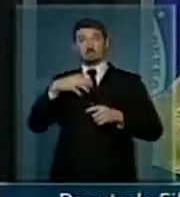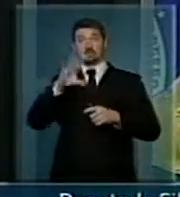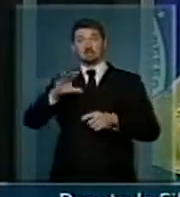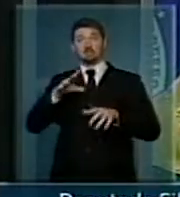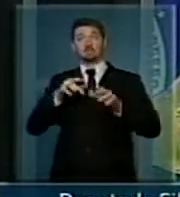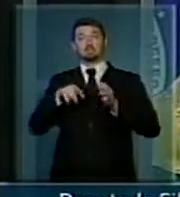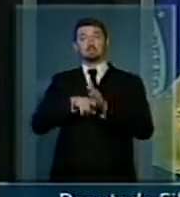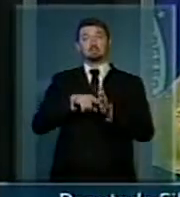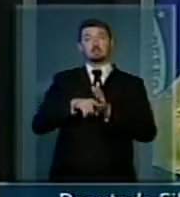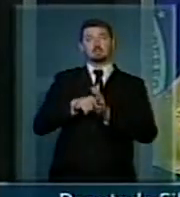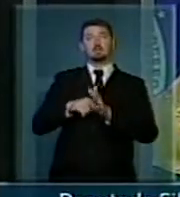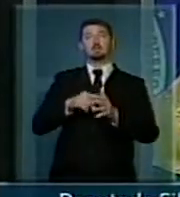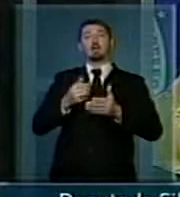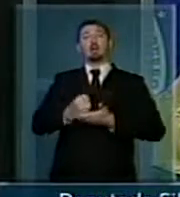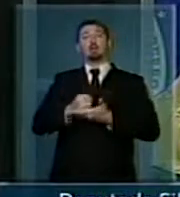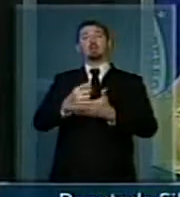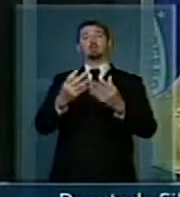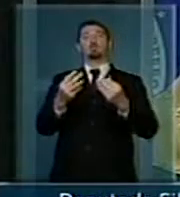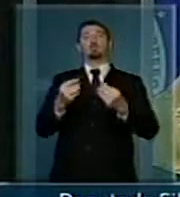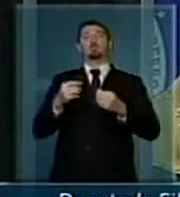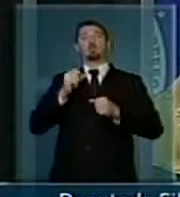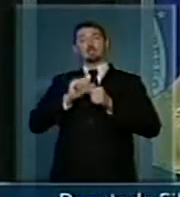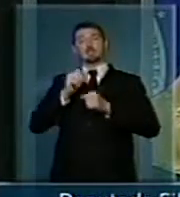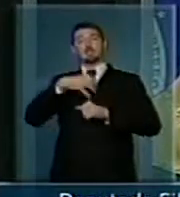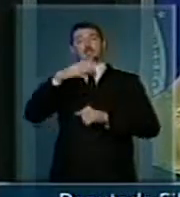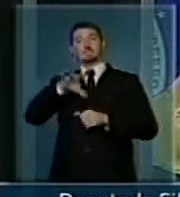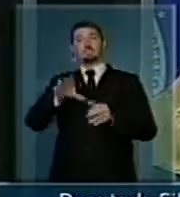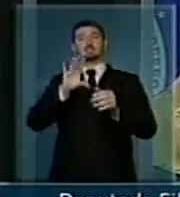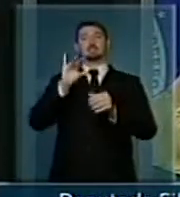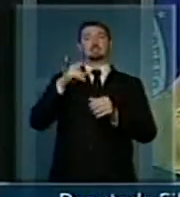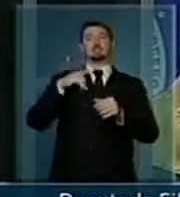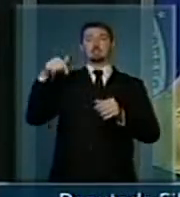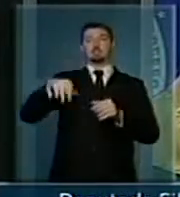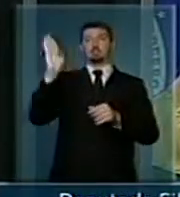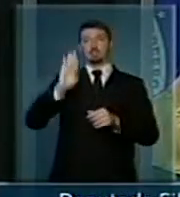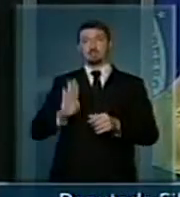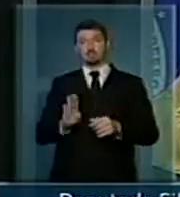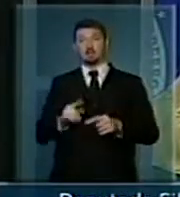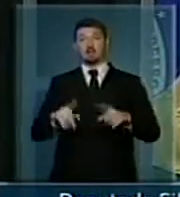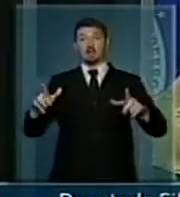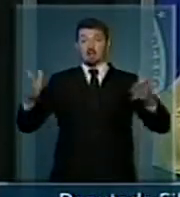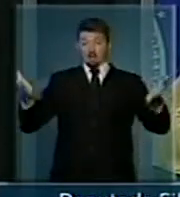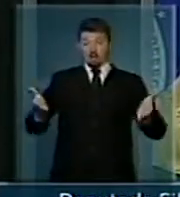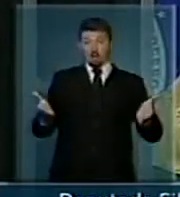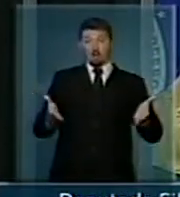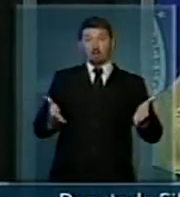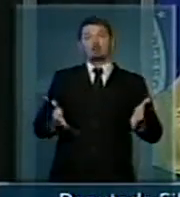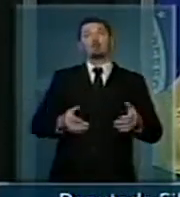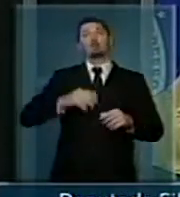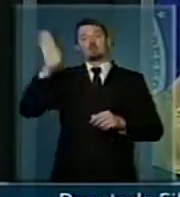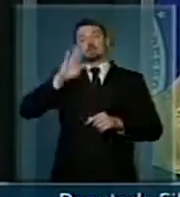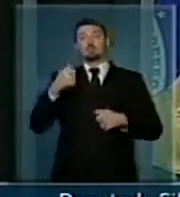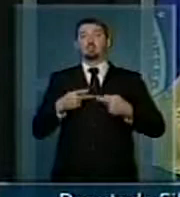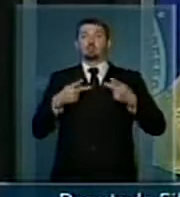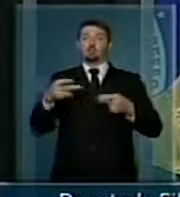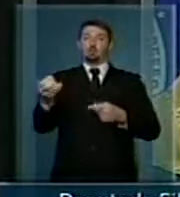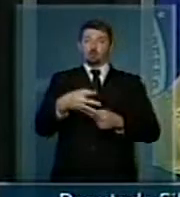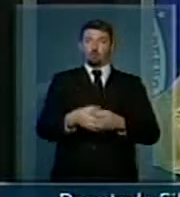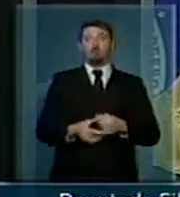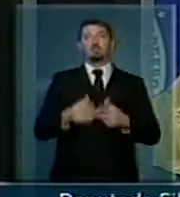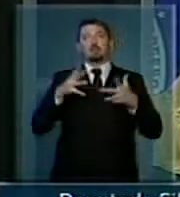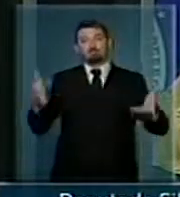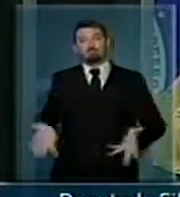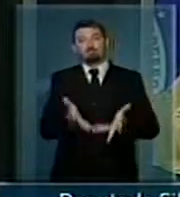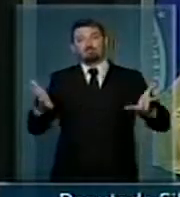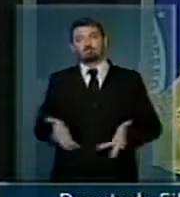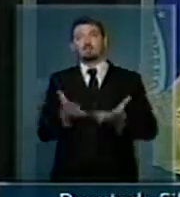fortemente para o desenvolvimento da ciência produzida no nosso Brasil. Agora o país precisa de um novo programa para